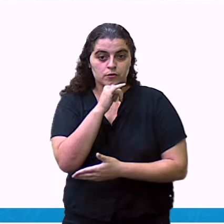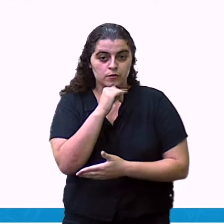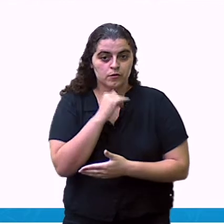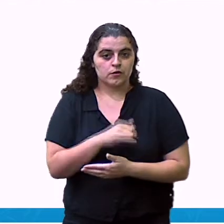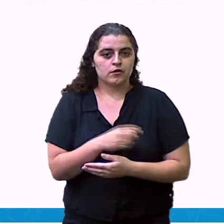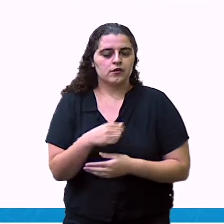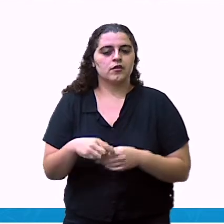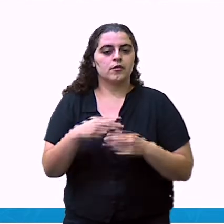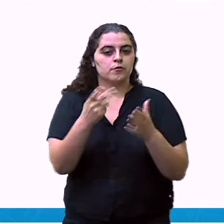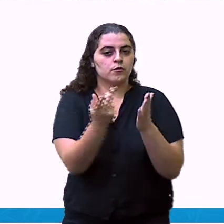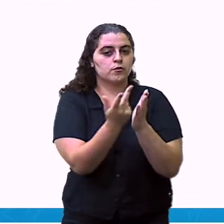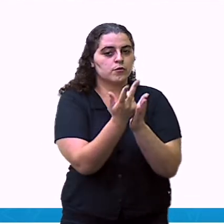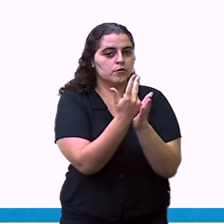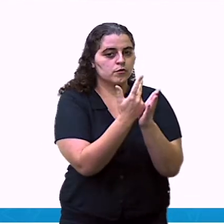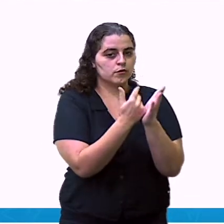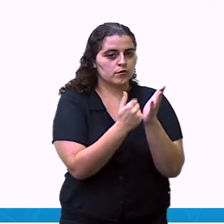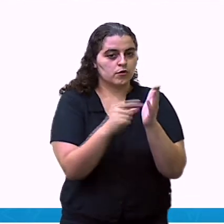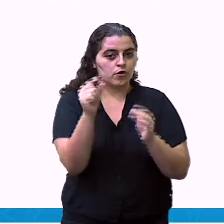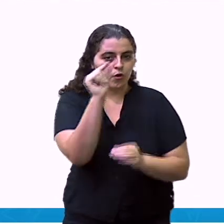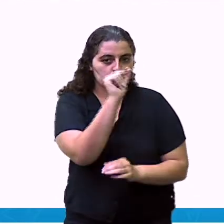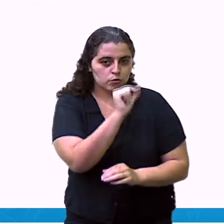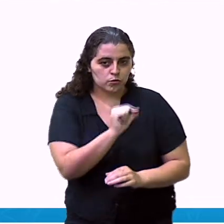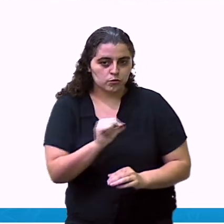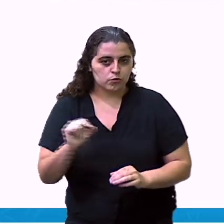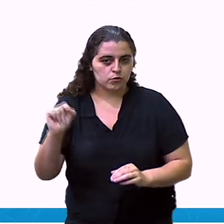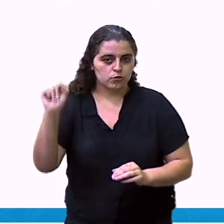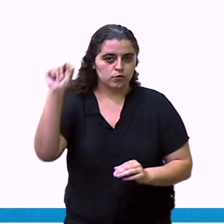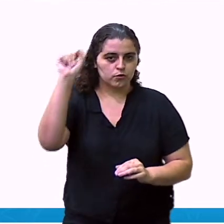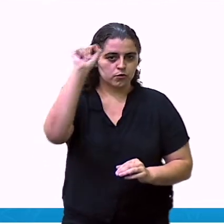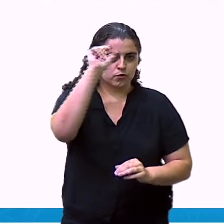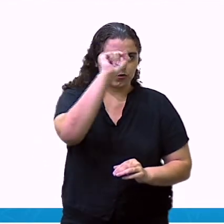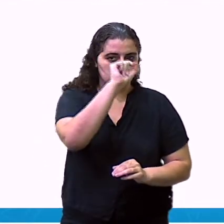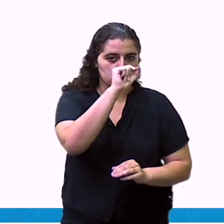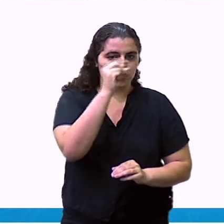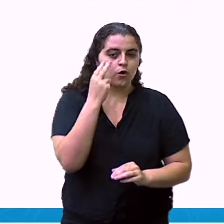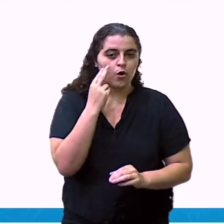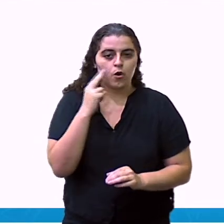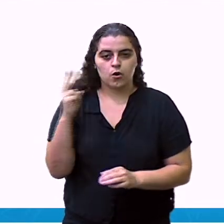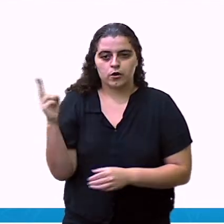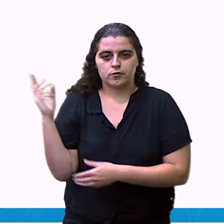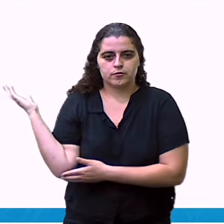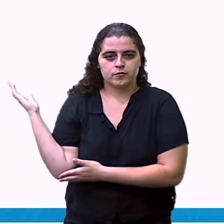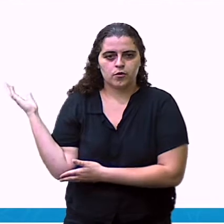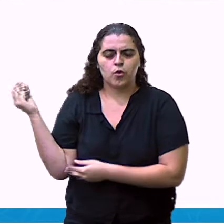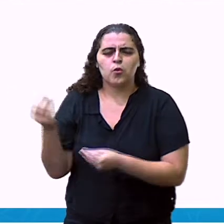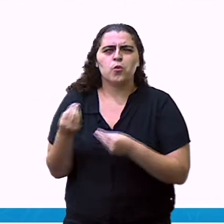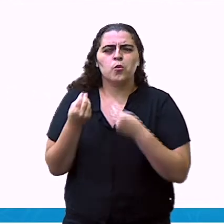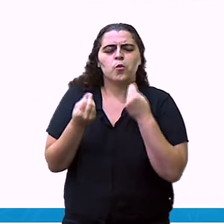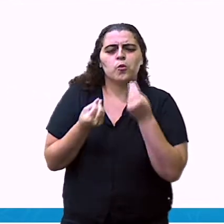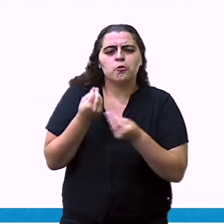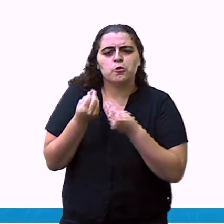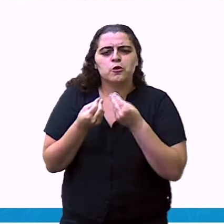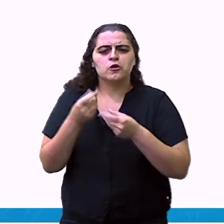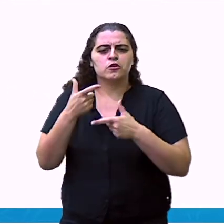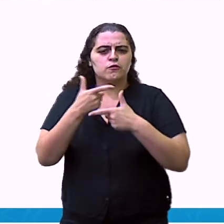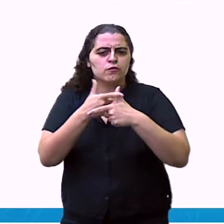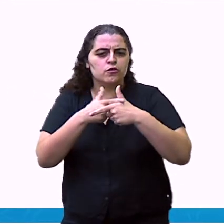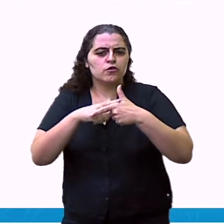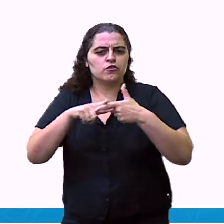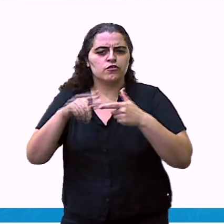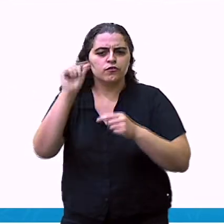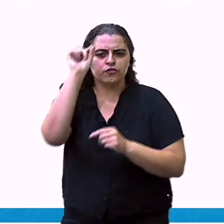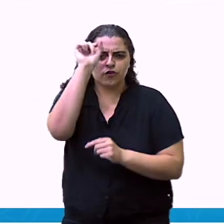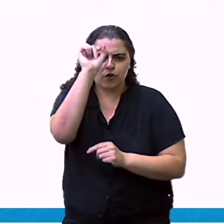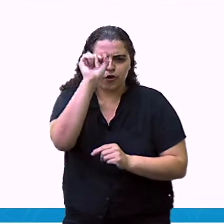está na sua parte de um todo. O círculo está na sua totalidade. Quando eu faço a divisão em